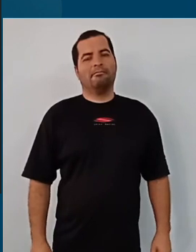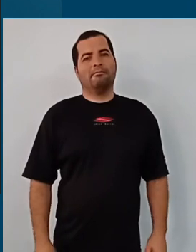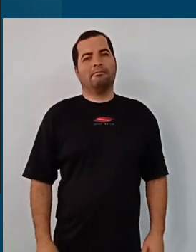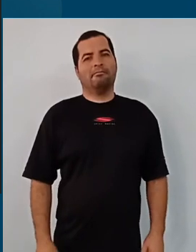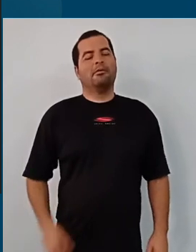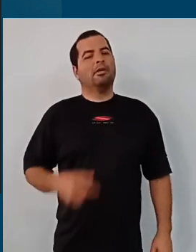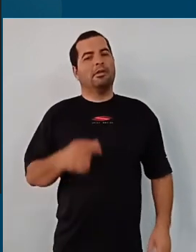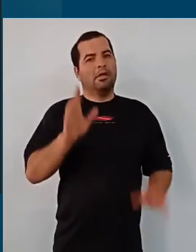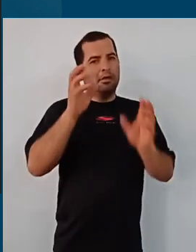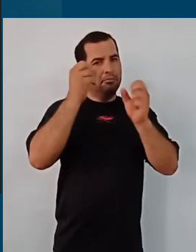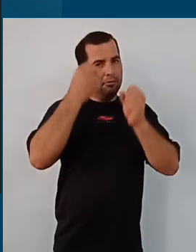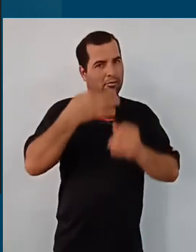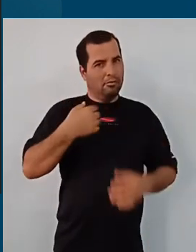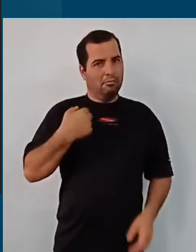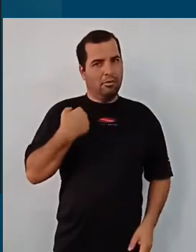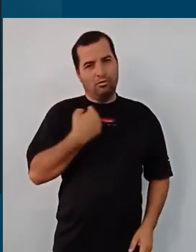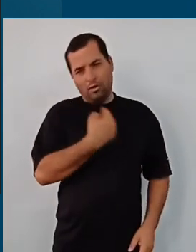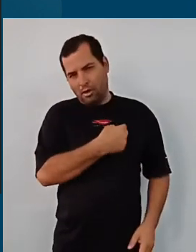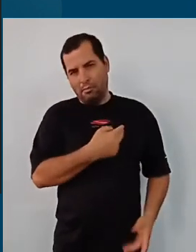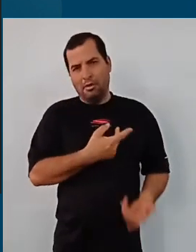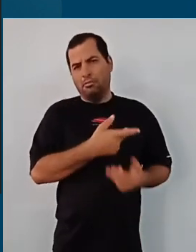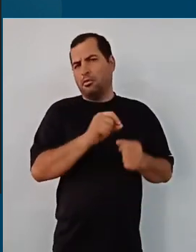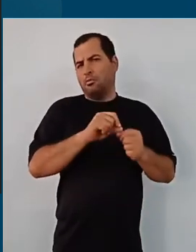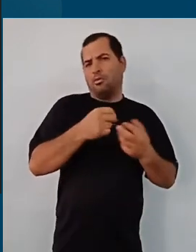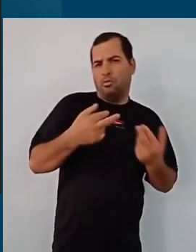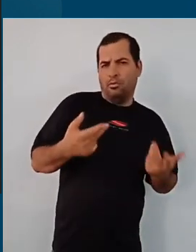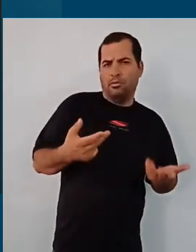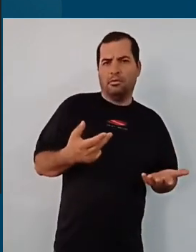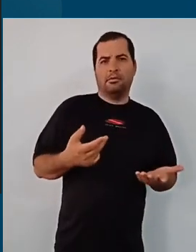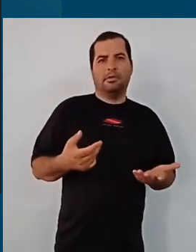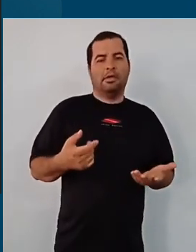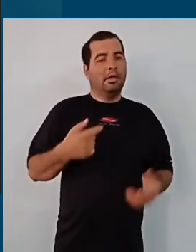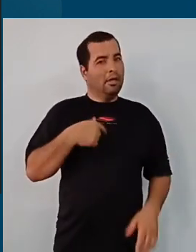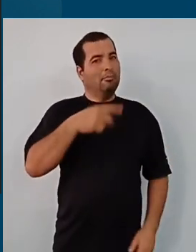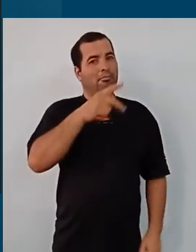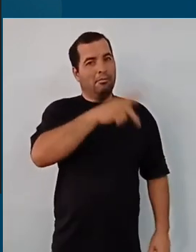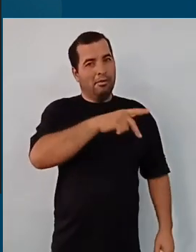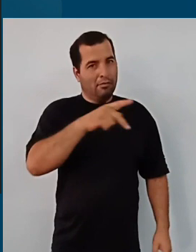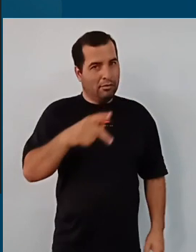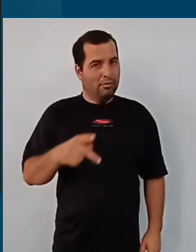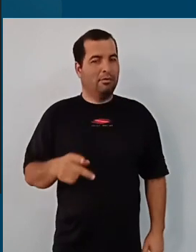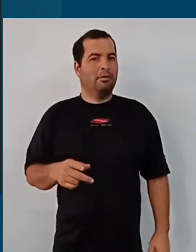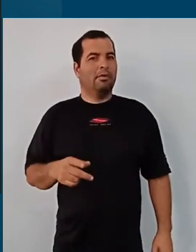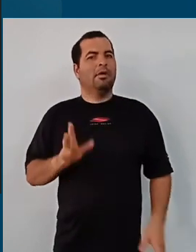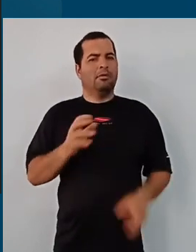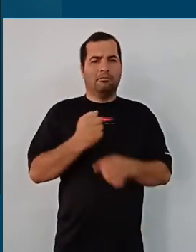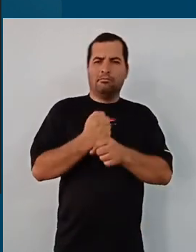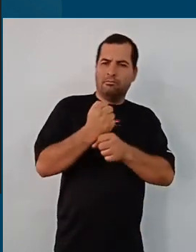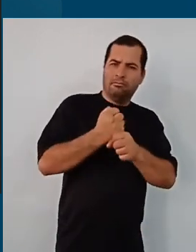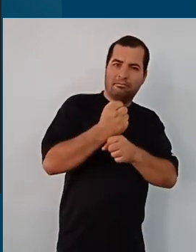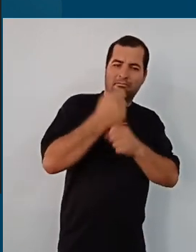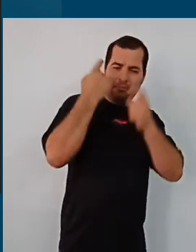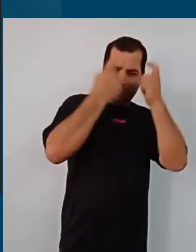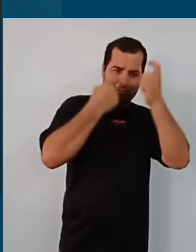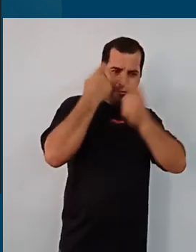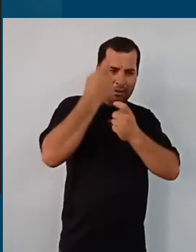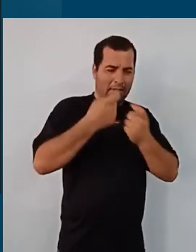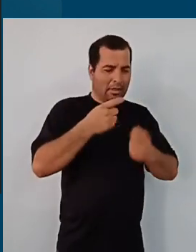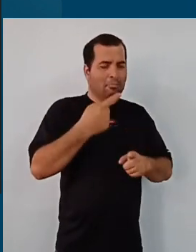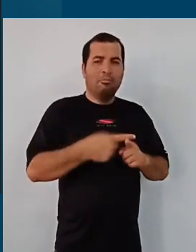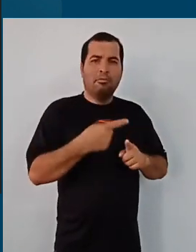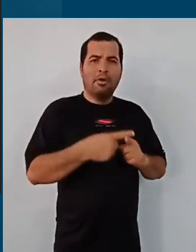acho que já falaram quem eu sou, né? Só não disseram que eu sou uma professora que está há muito tempo preocupada em por que